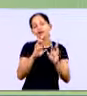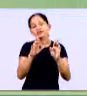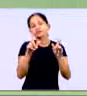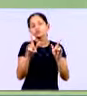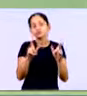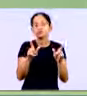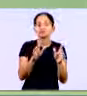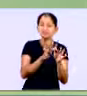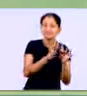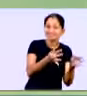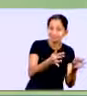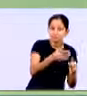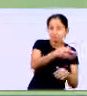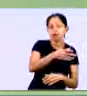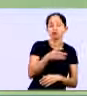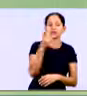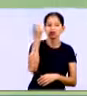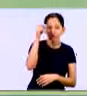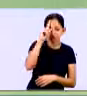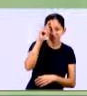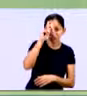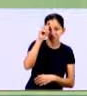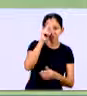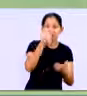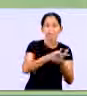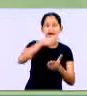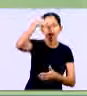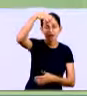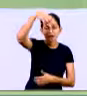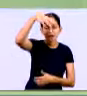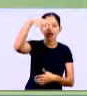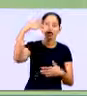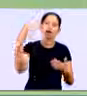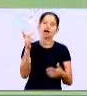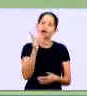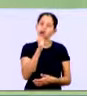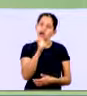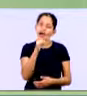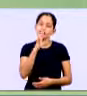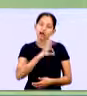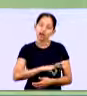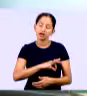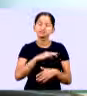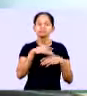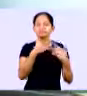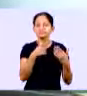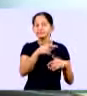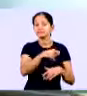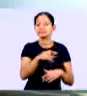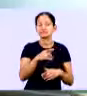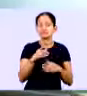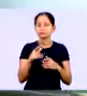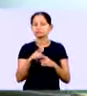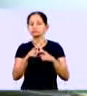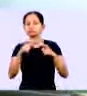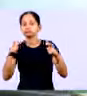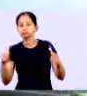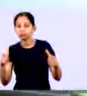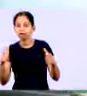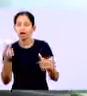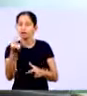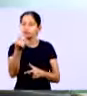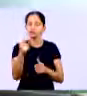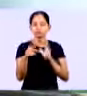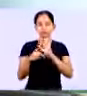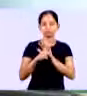aquelas contas que você tem que pagar do dia a dia. É água, é luz, é telefone, né, salários. Então, normalmente, quando você cresce e você não tem capital